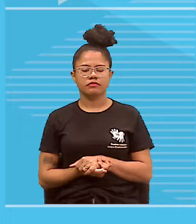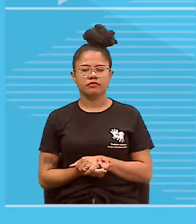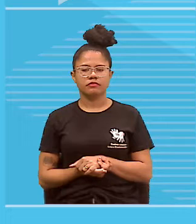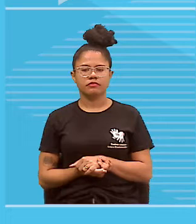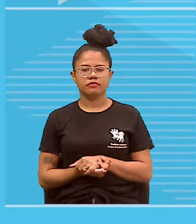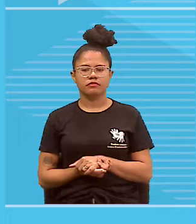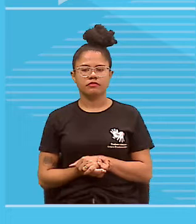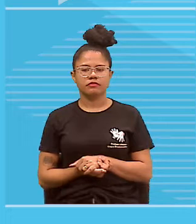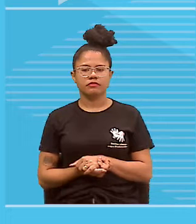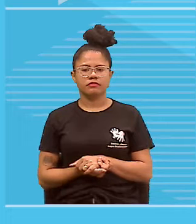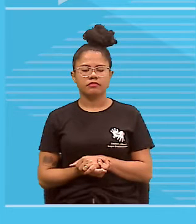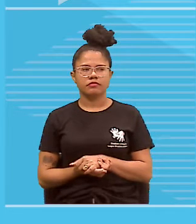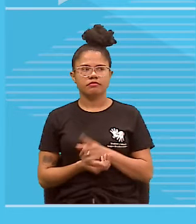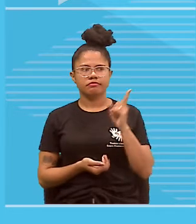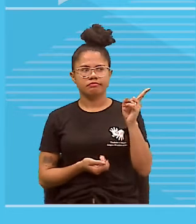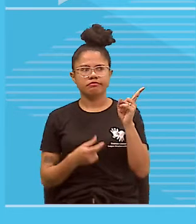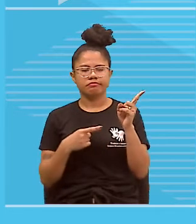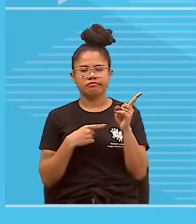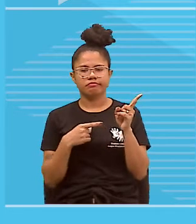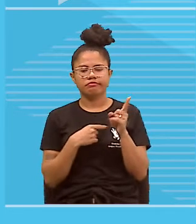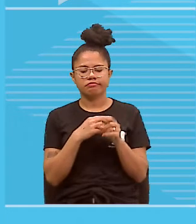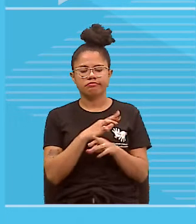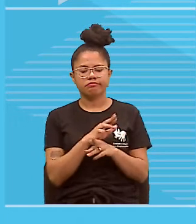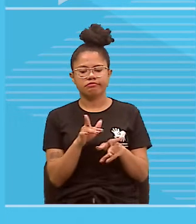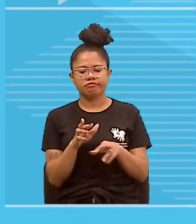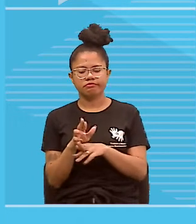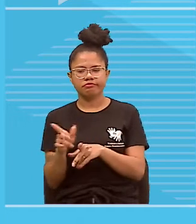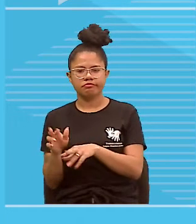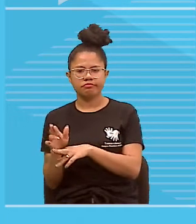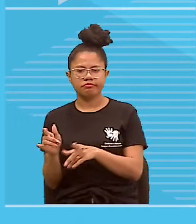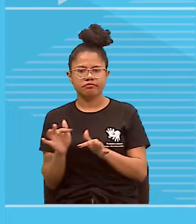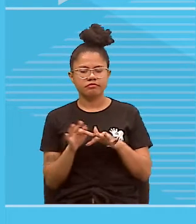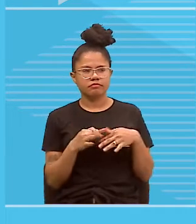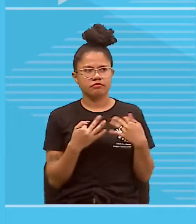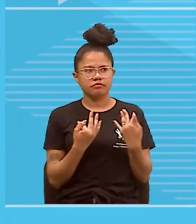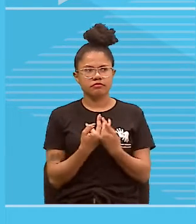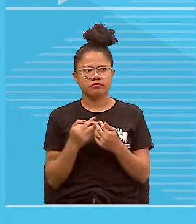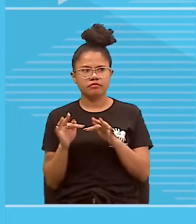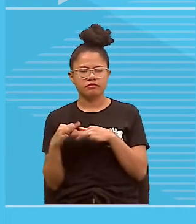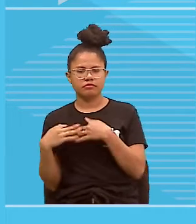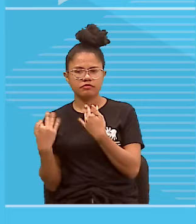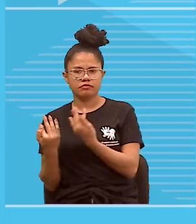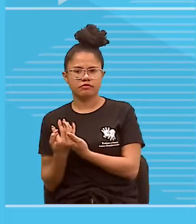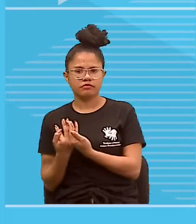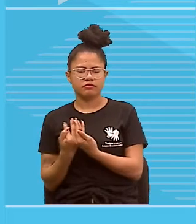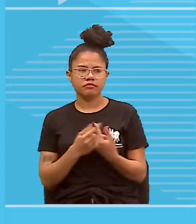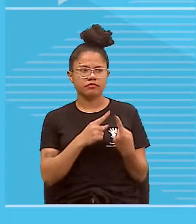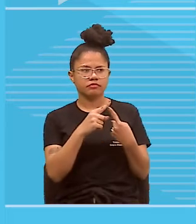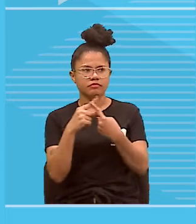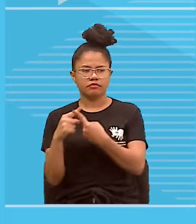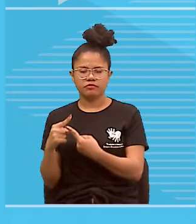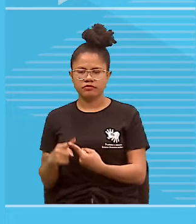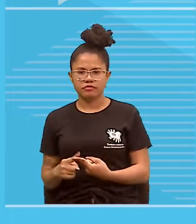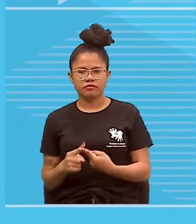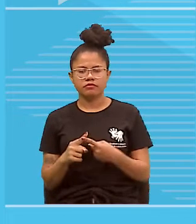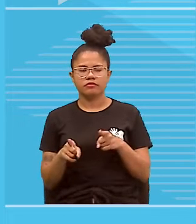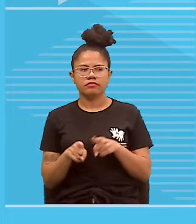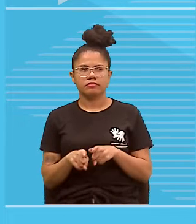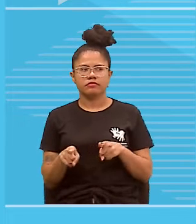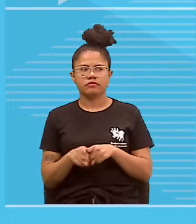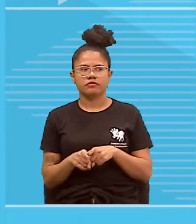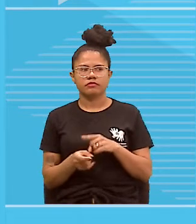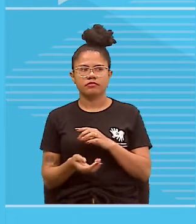ordem diferentes famílias que vão ter vários gêneros que vão ter